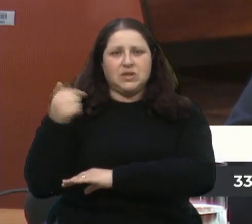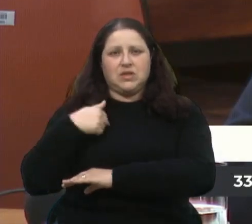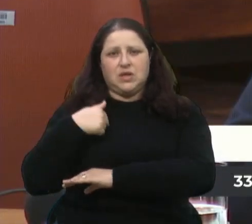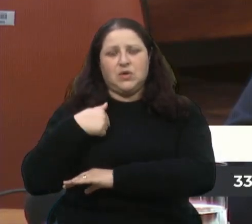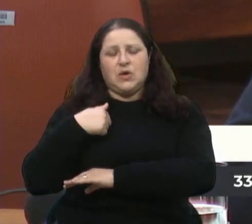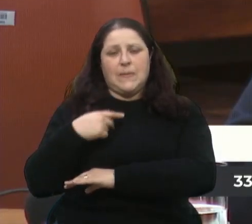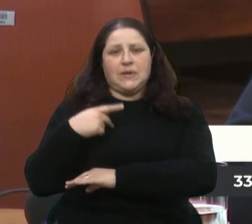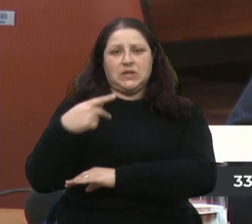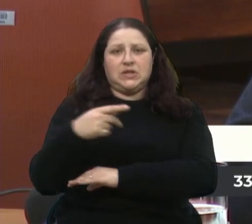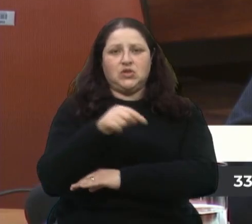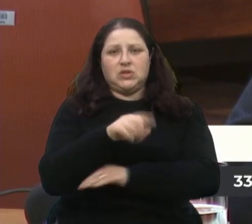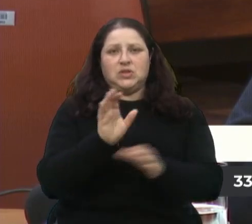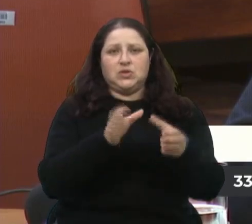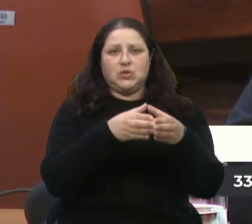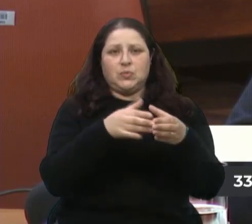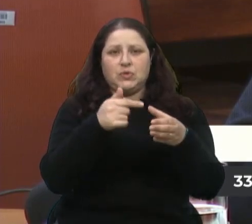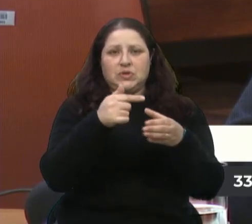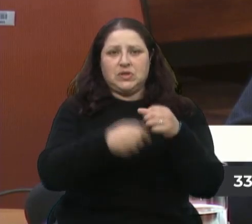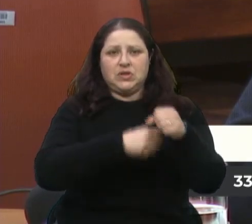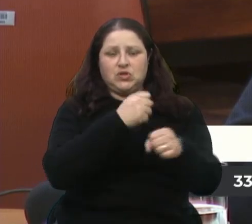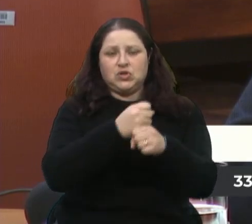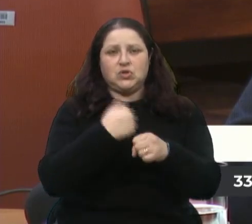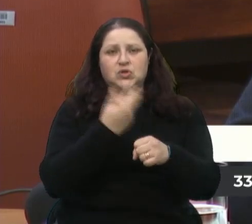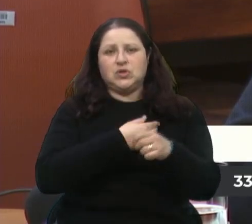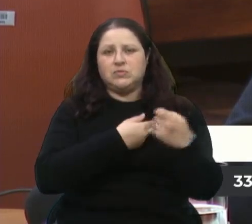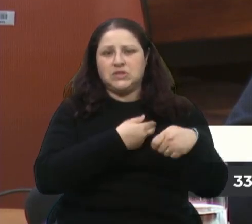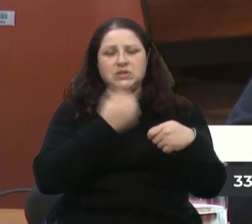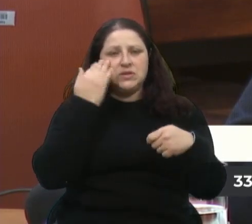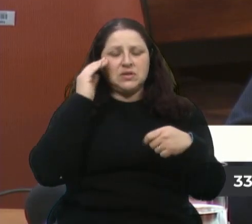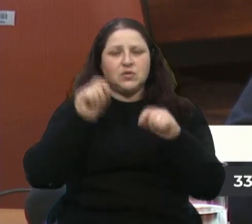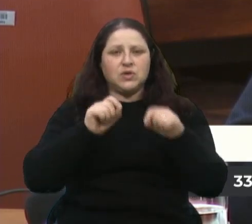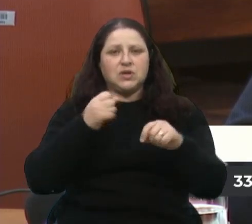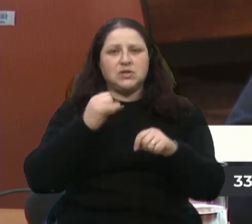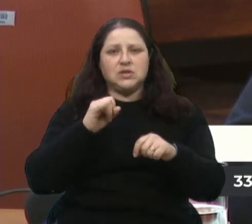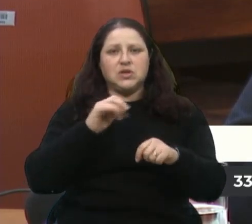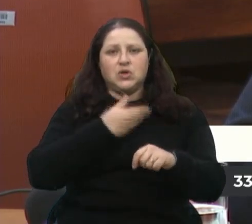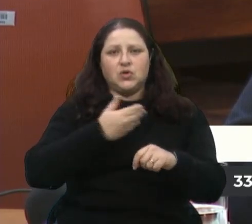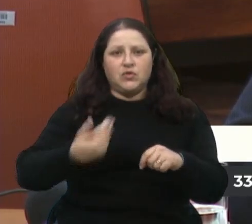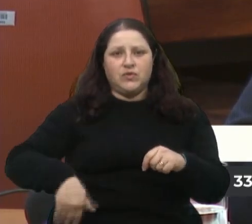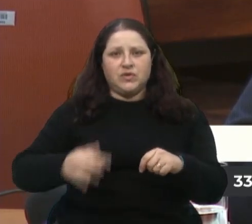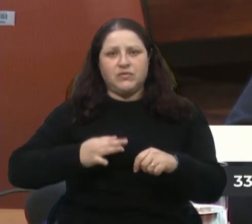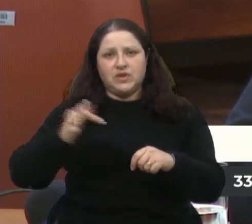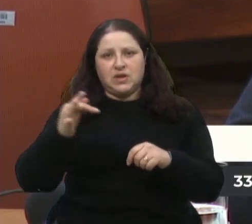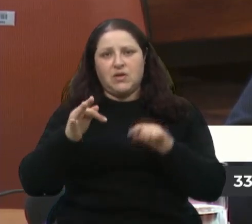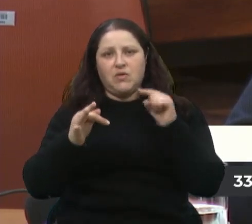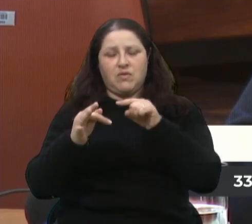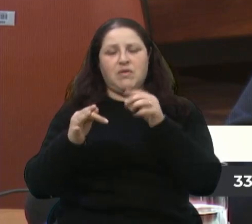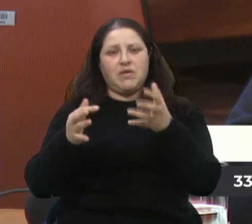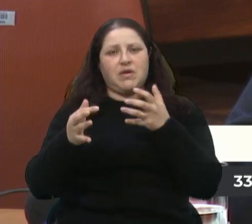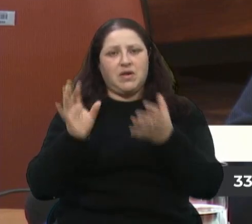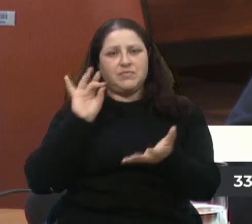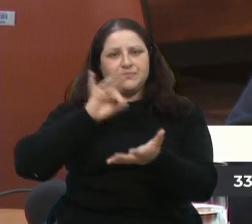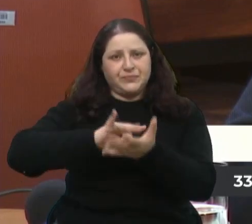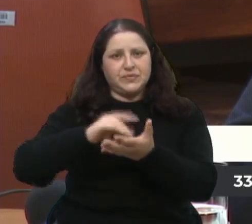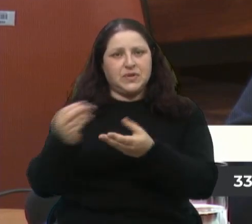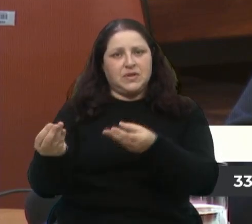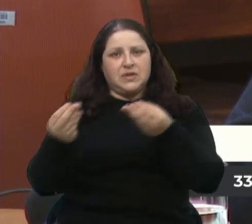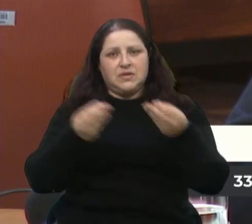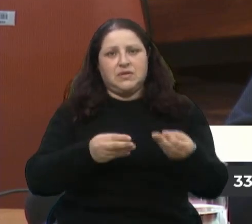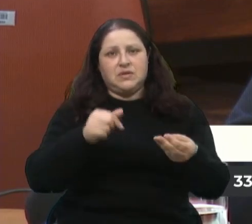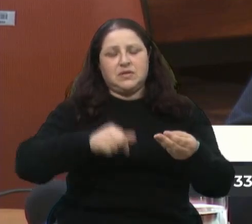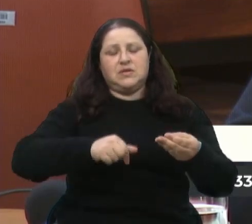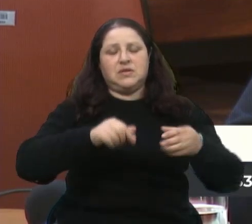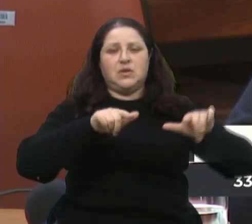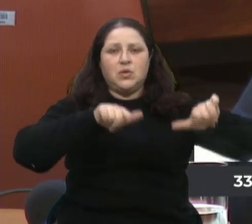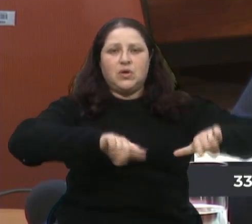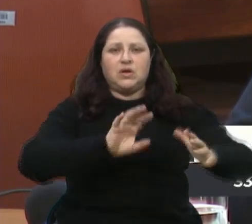7 anos. O que nós temos que ter um entendimento se o governo federal quer, de fato, trazer um campus numa universidade